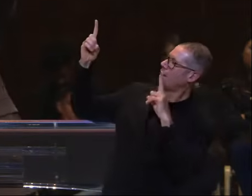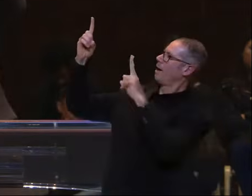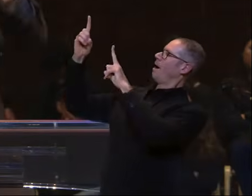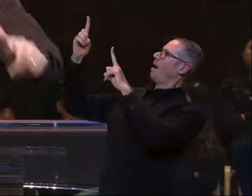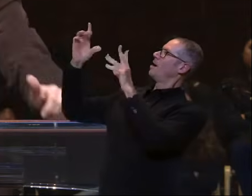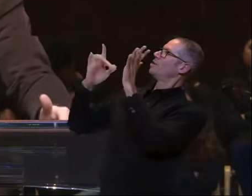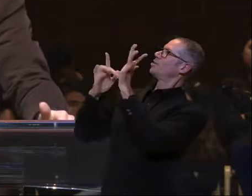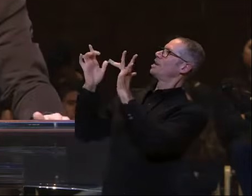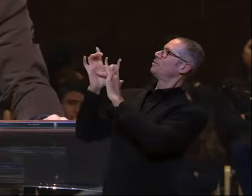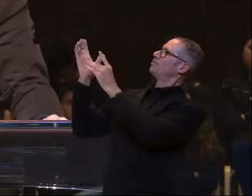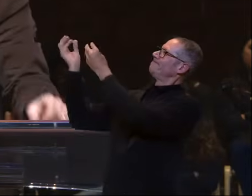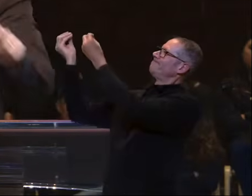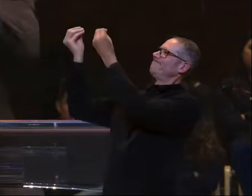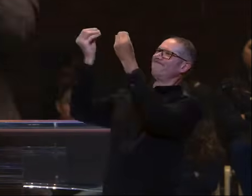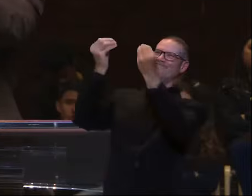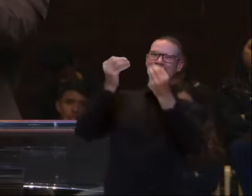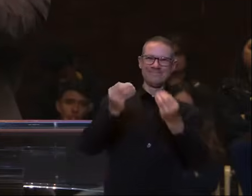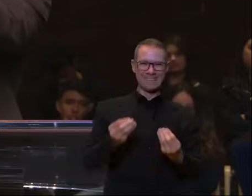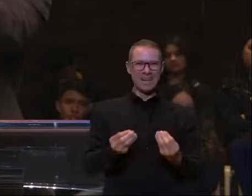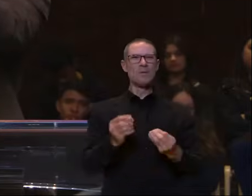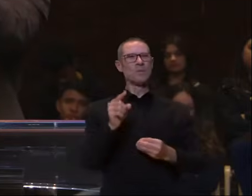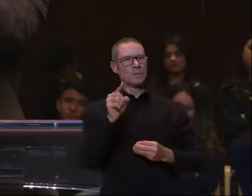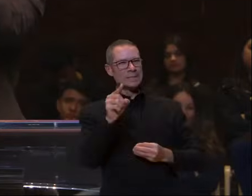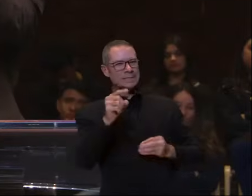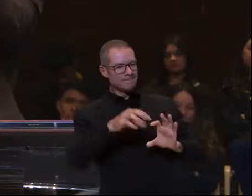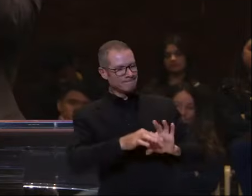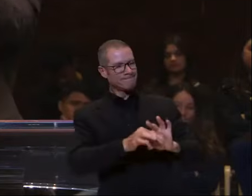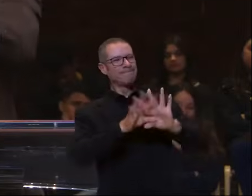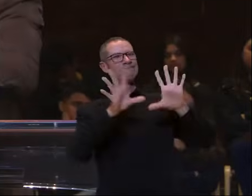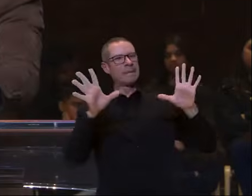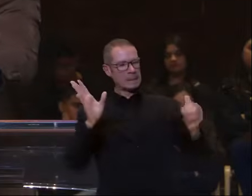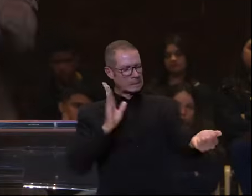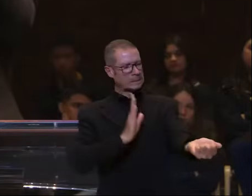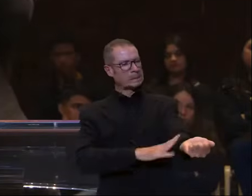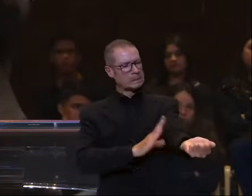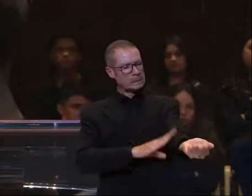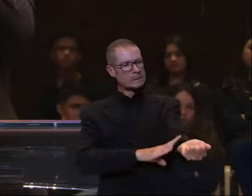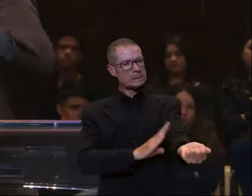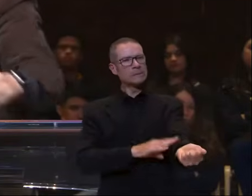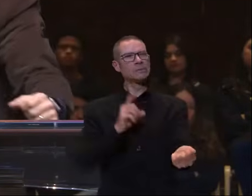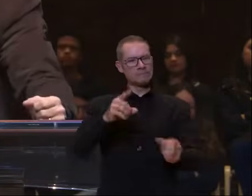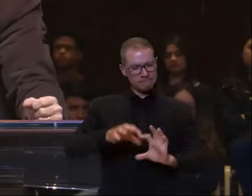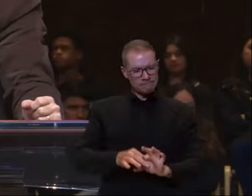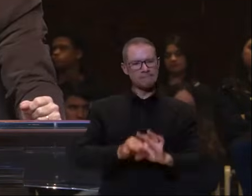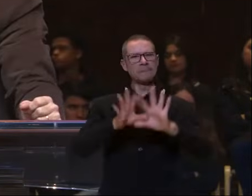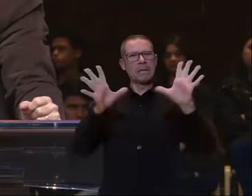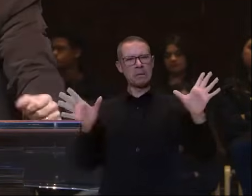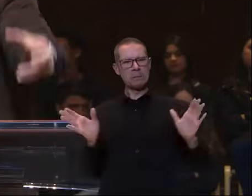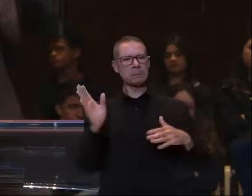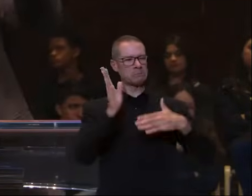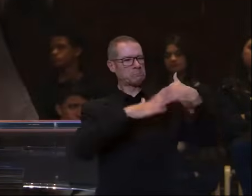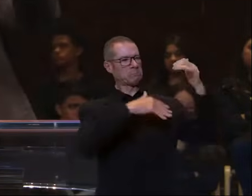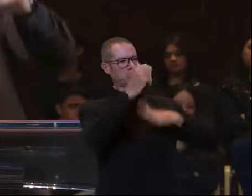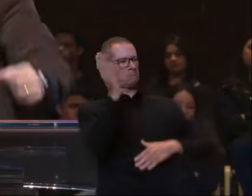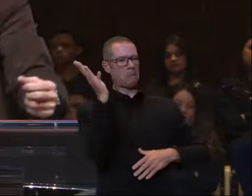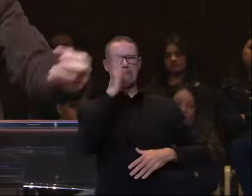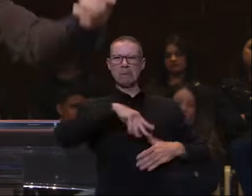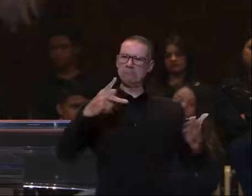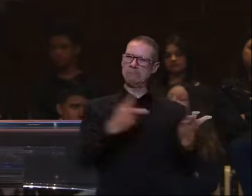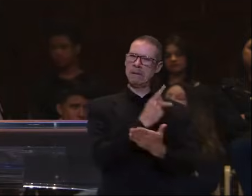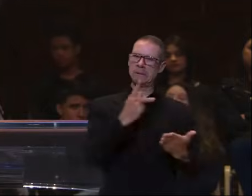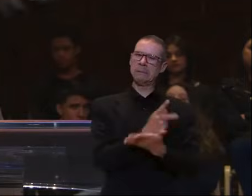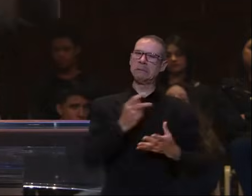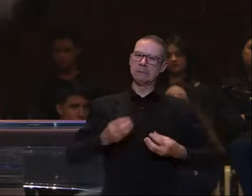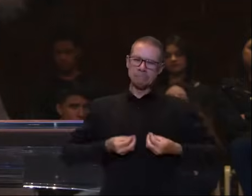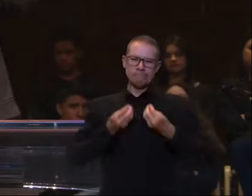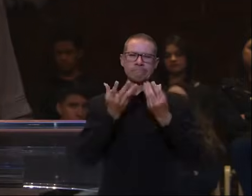que Jesus já te deu. Você vai ser liberto desse vício, você vai ser liberto desse mau hábito, você vai ser liberto porque